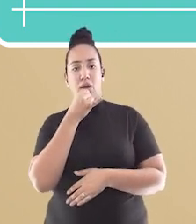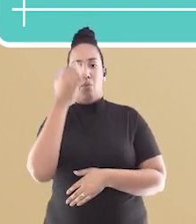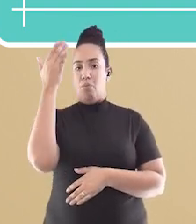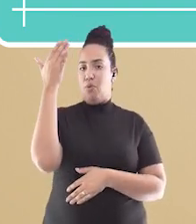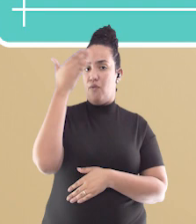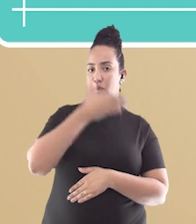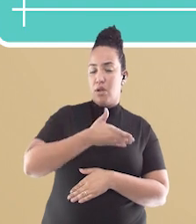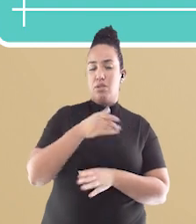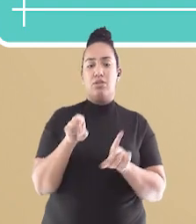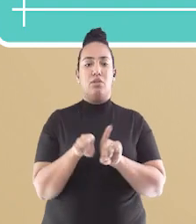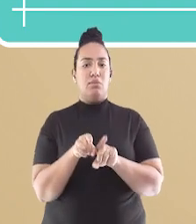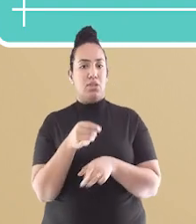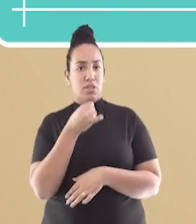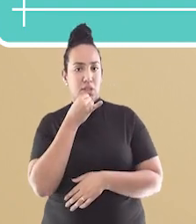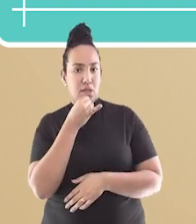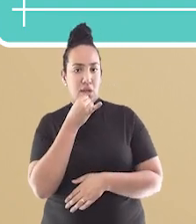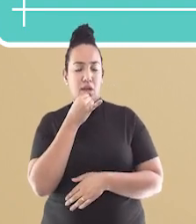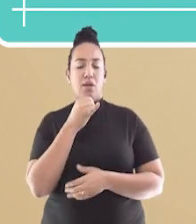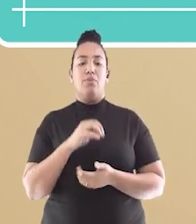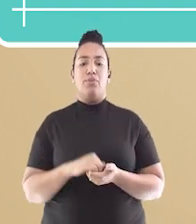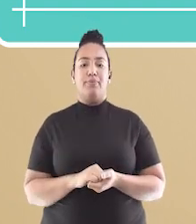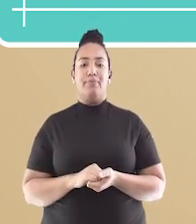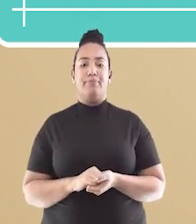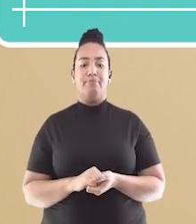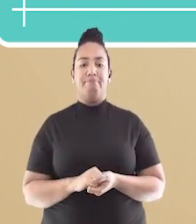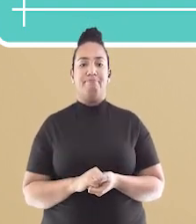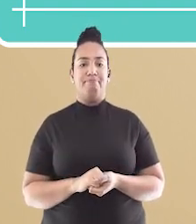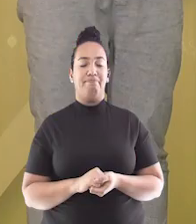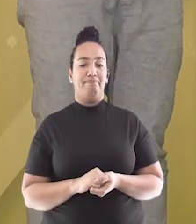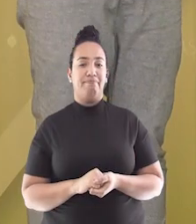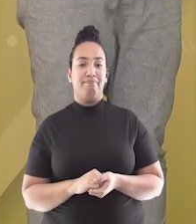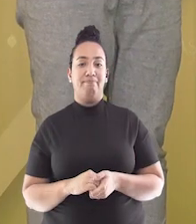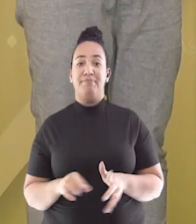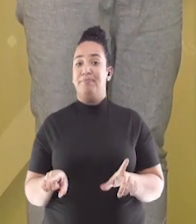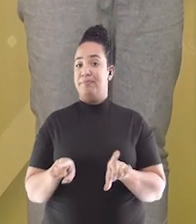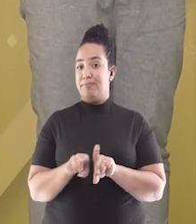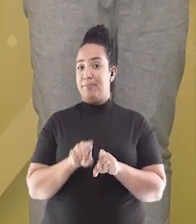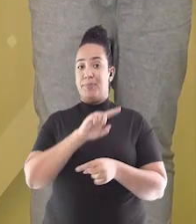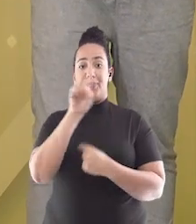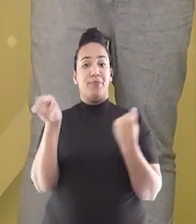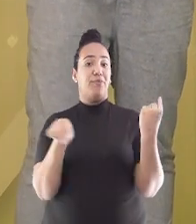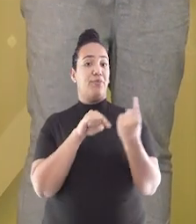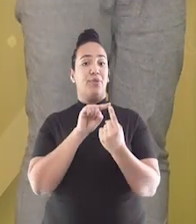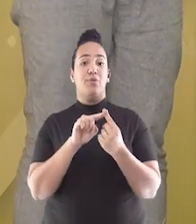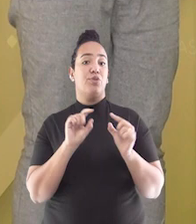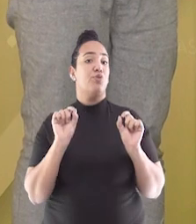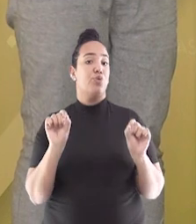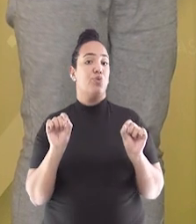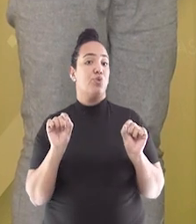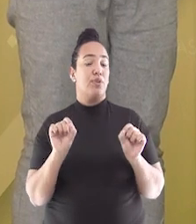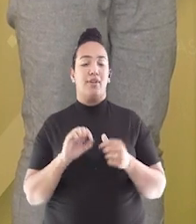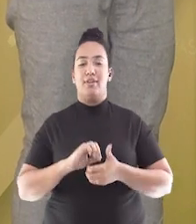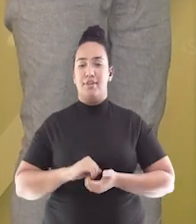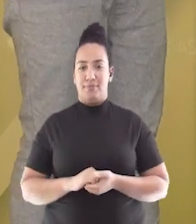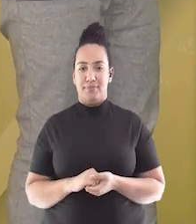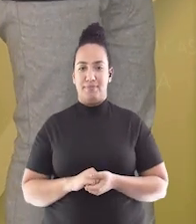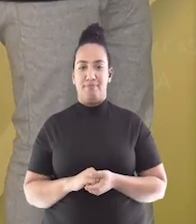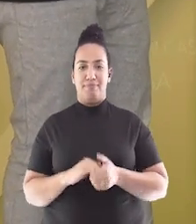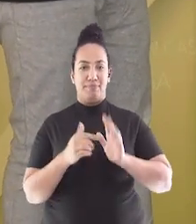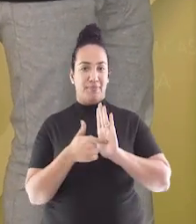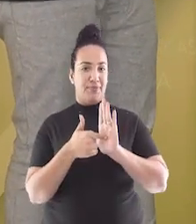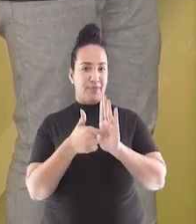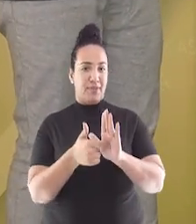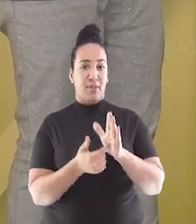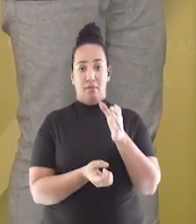autoridade, comprovação, exemplificação, princípio, etc. E os nossos objetivos de hoje são